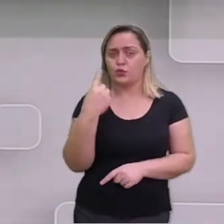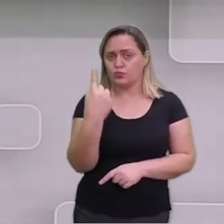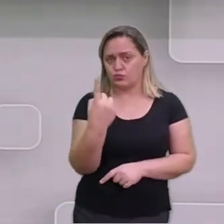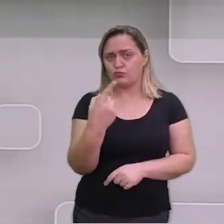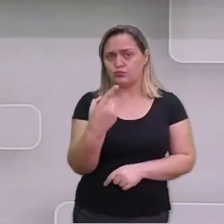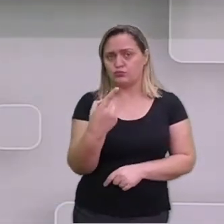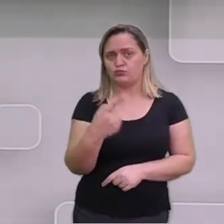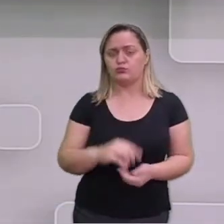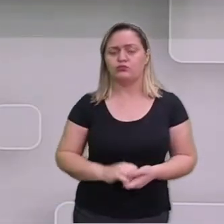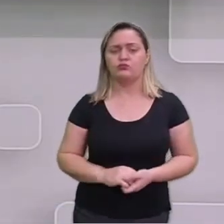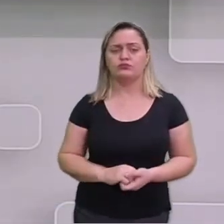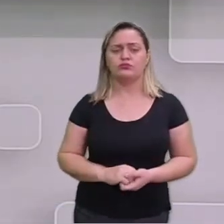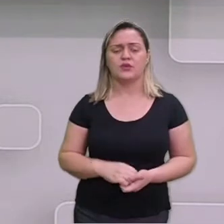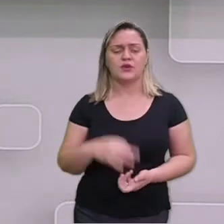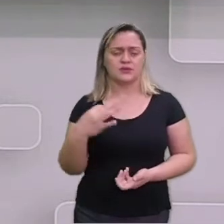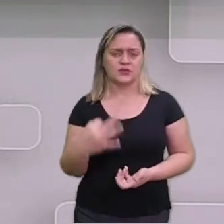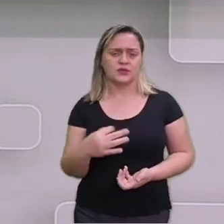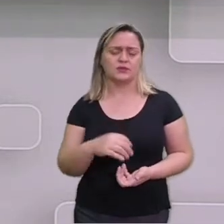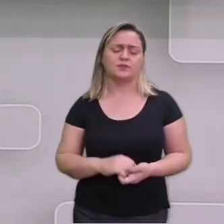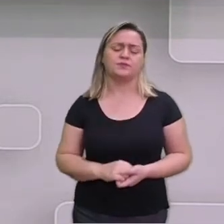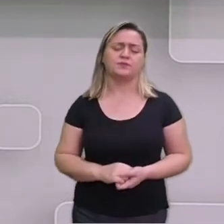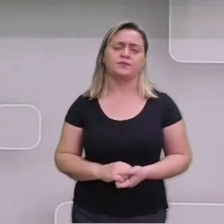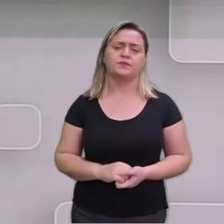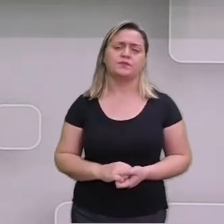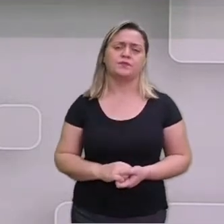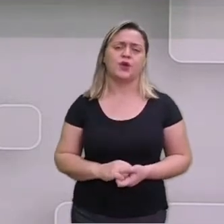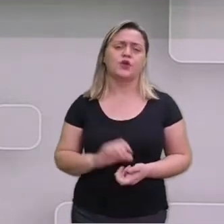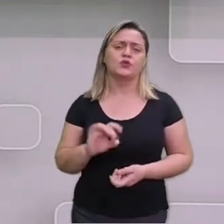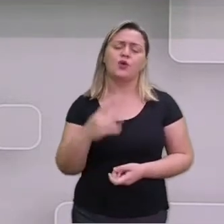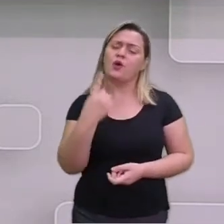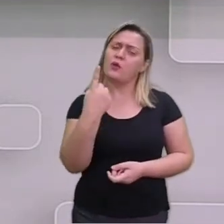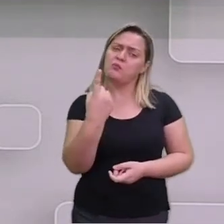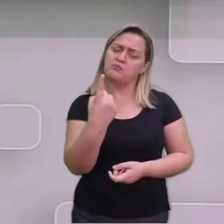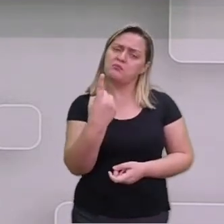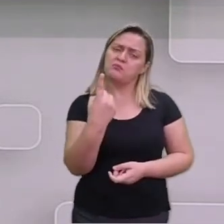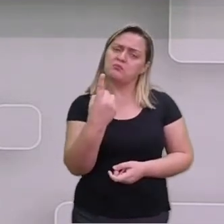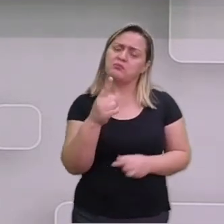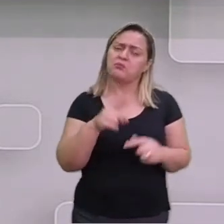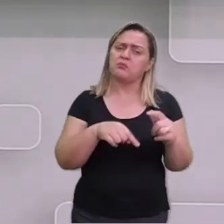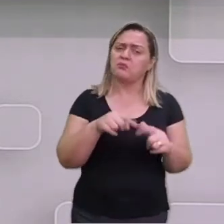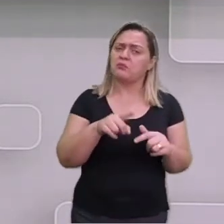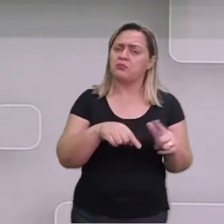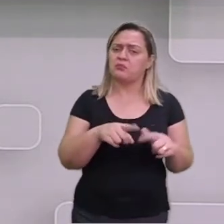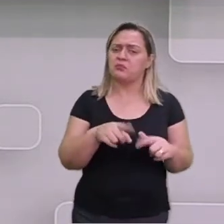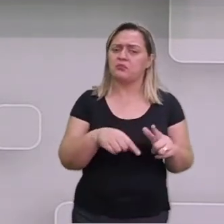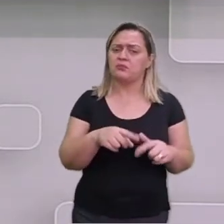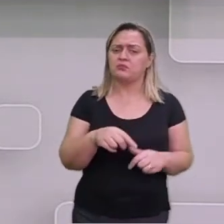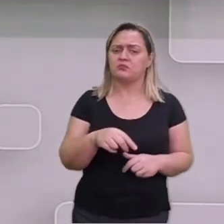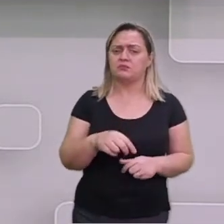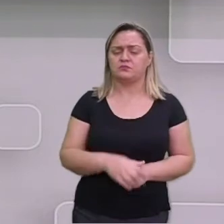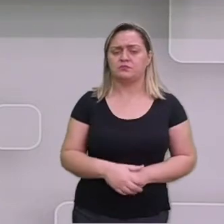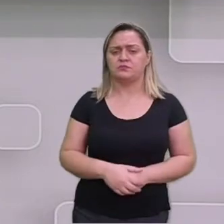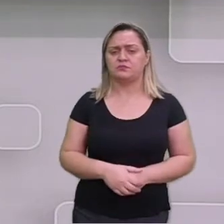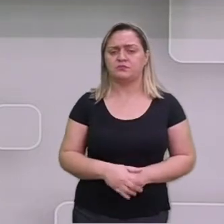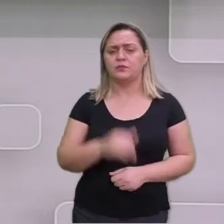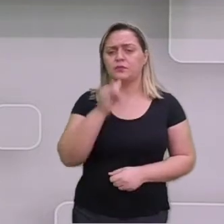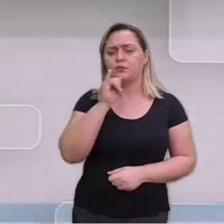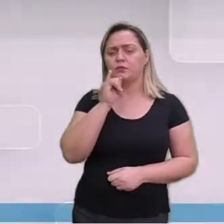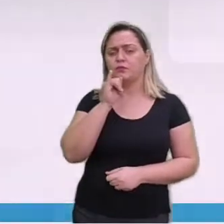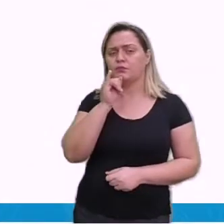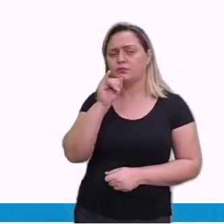de a gente está se referindo somente a uma coisa. Já o plural, olha aqui, o exemplo de